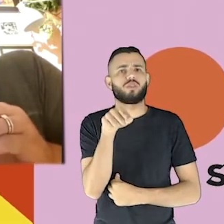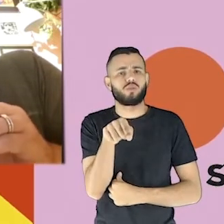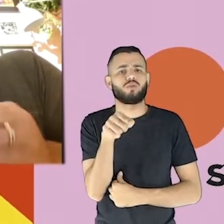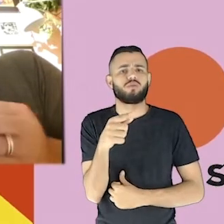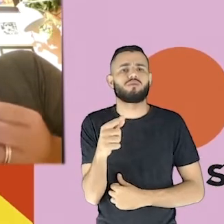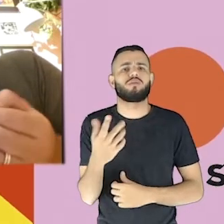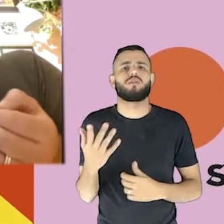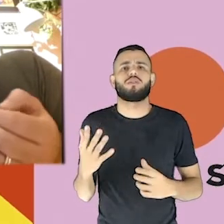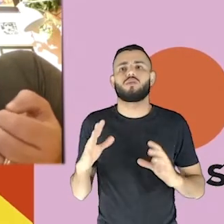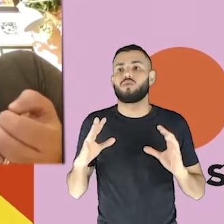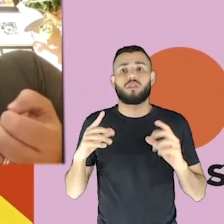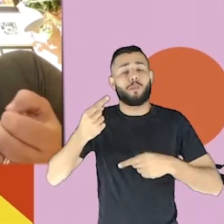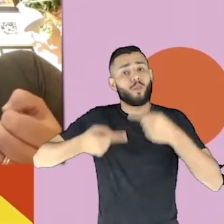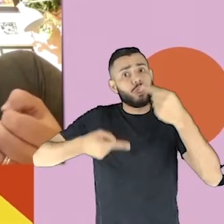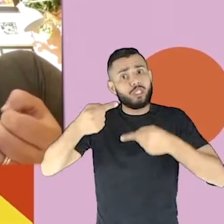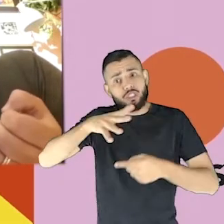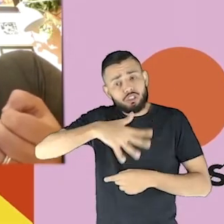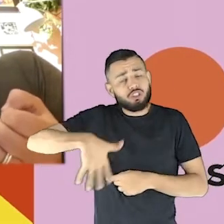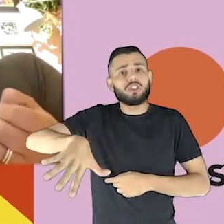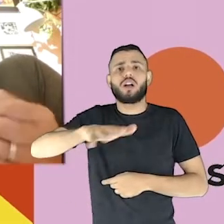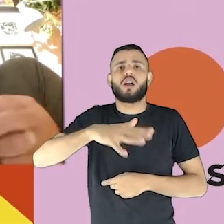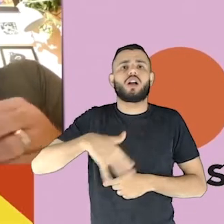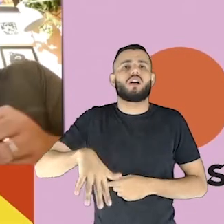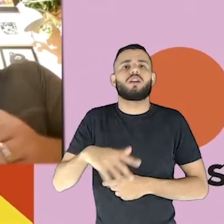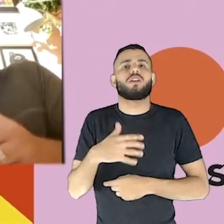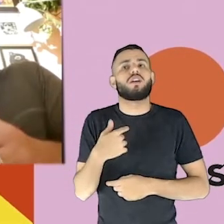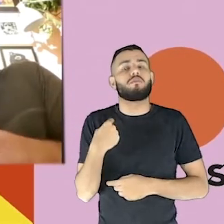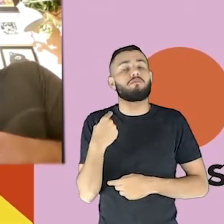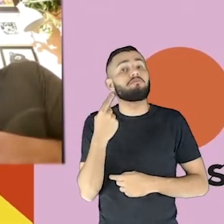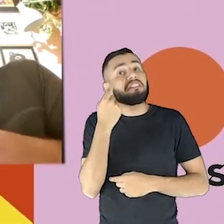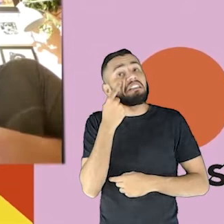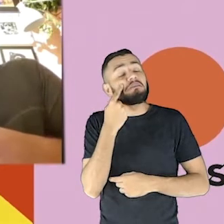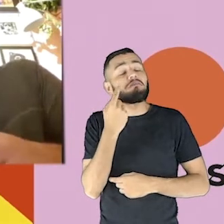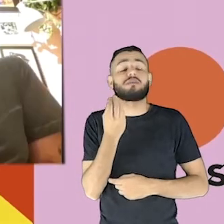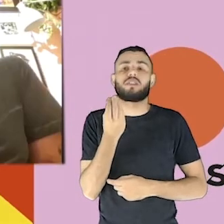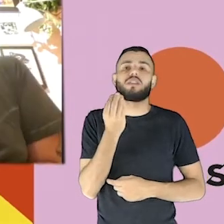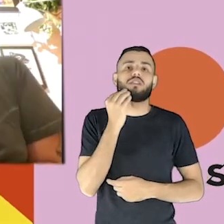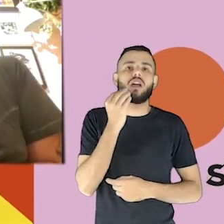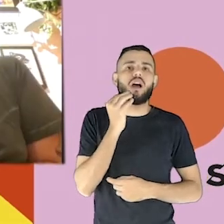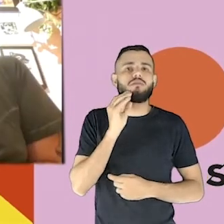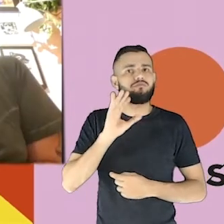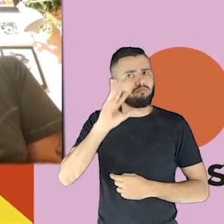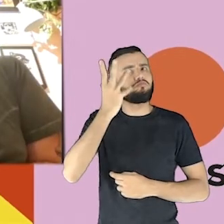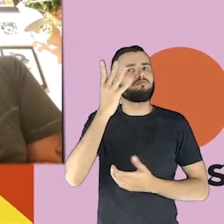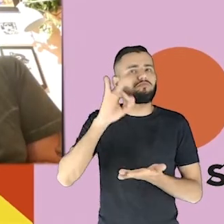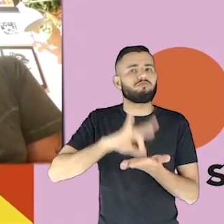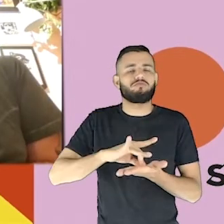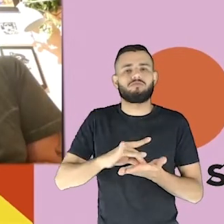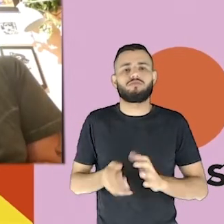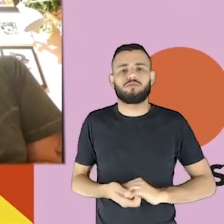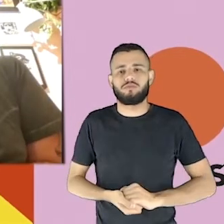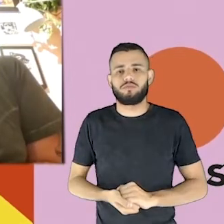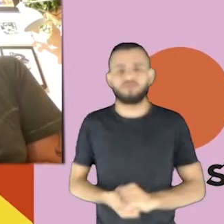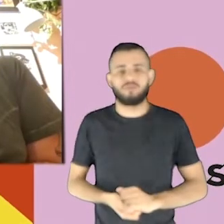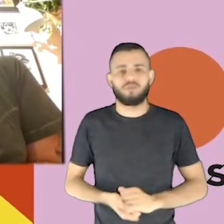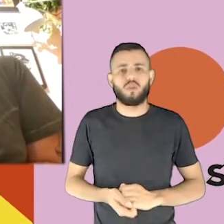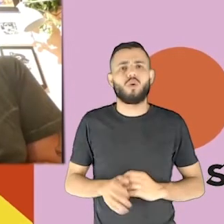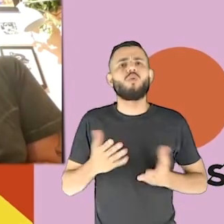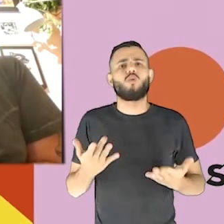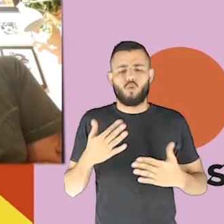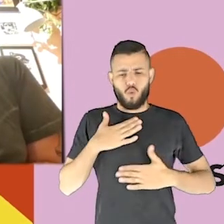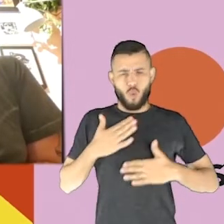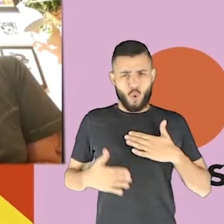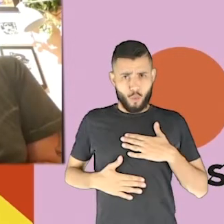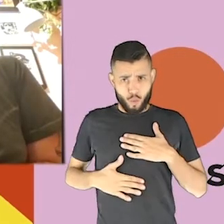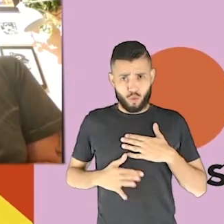dos partidos, né? Cobrando isso da política para ver se a gente consegue colocar em vigor, né? Em suma, então, o corpo